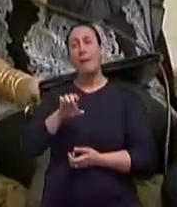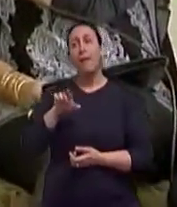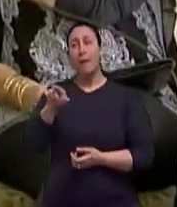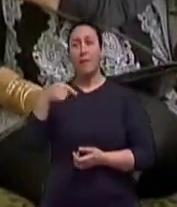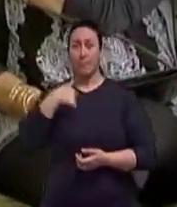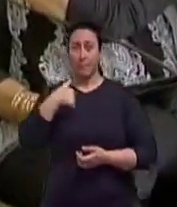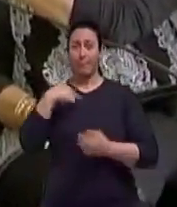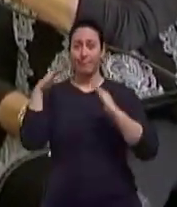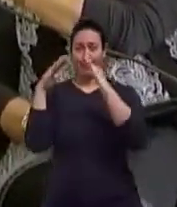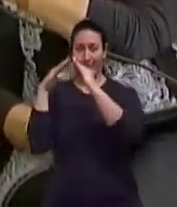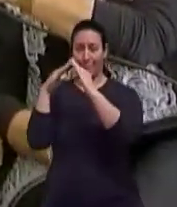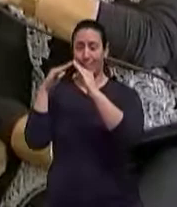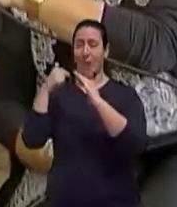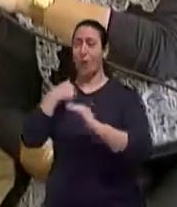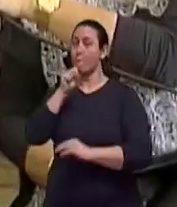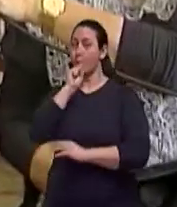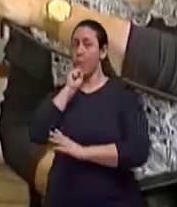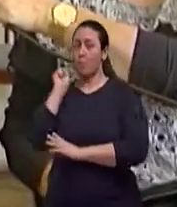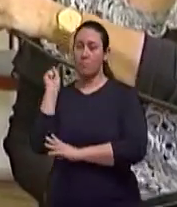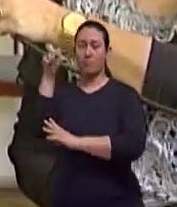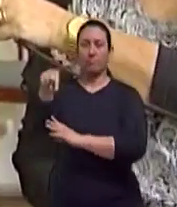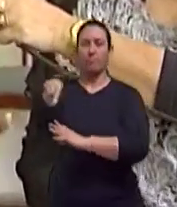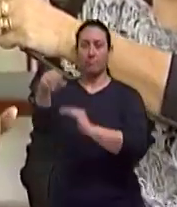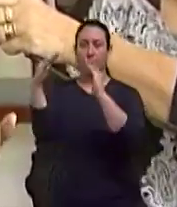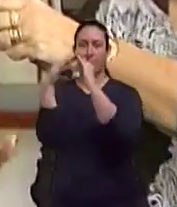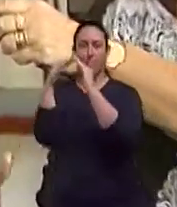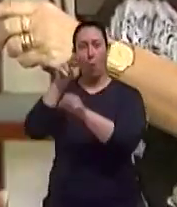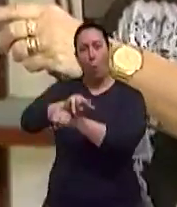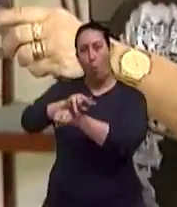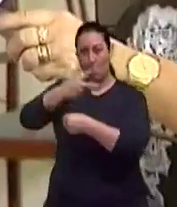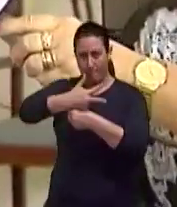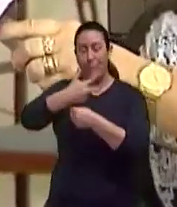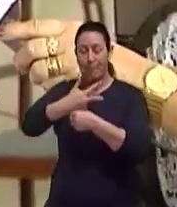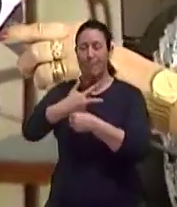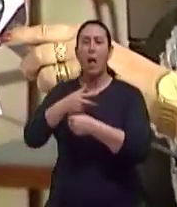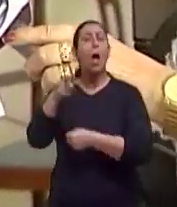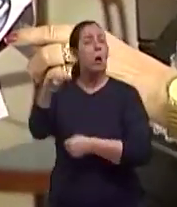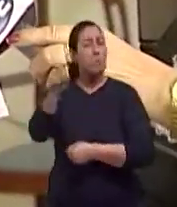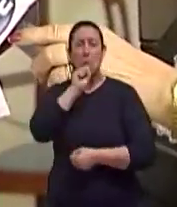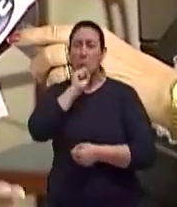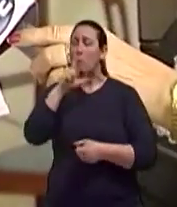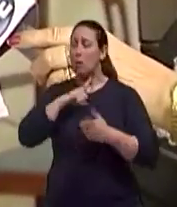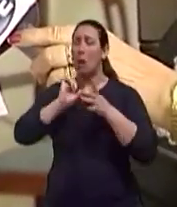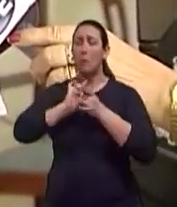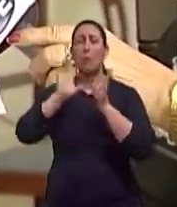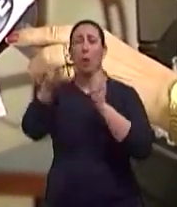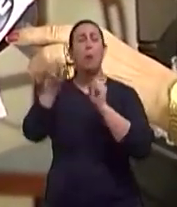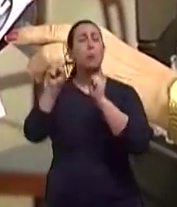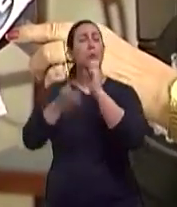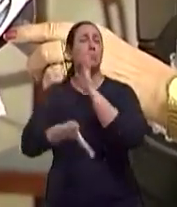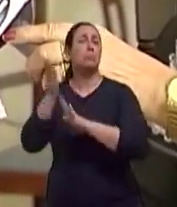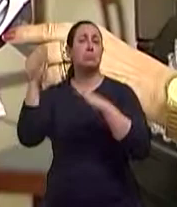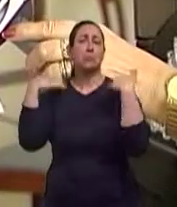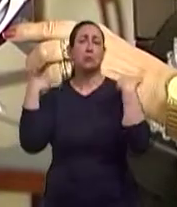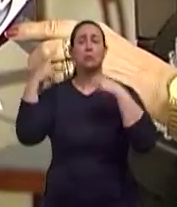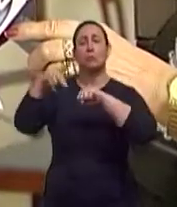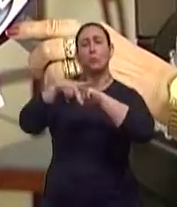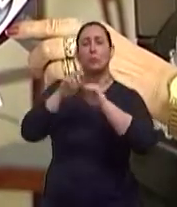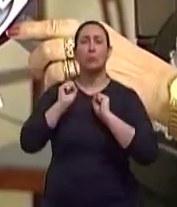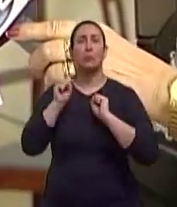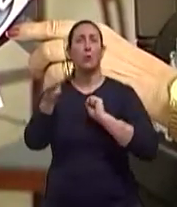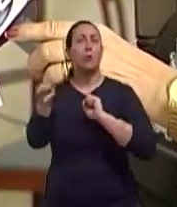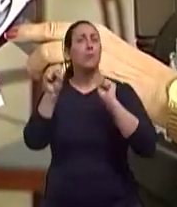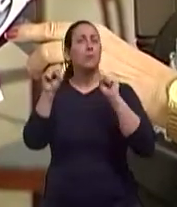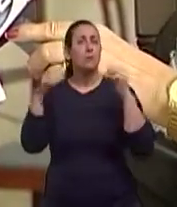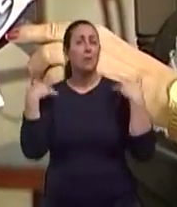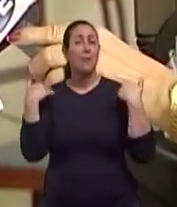ela tá ela tem total de liberdade de poder sair assim se ela quer ir num shopping se ela quer comprar alguma coisa ela pode sair ela tem a liberdade de poder fazer isso